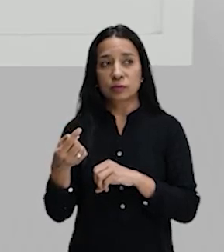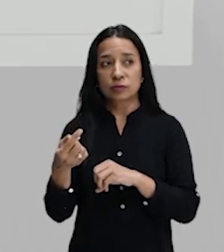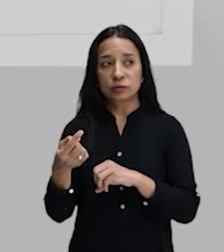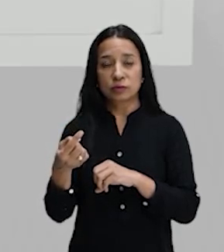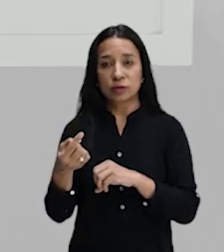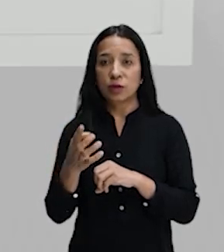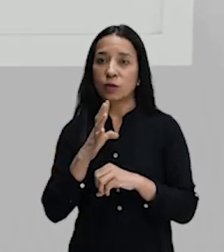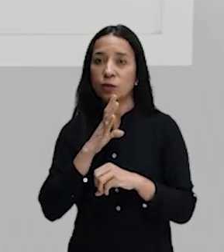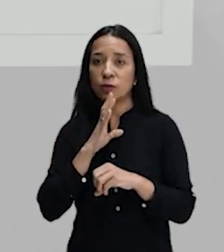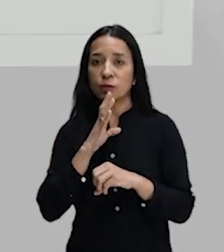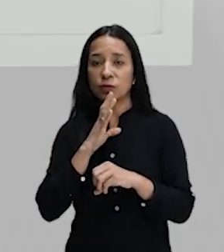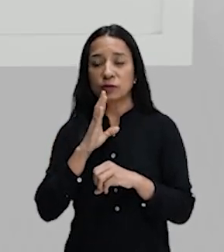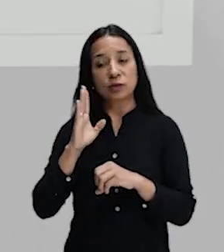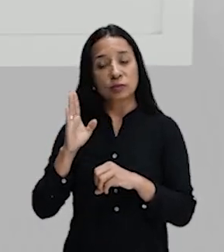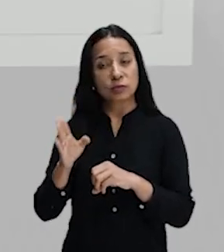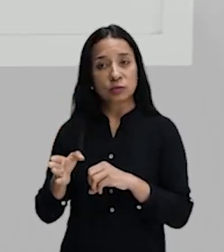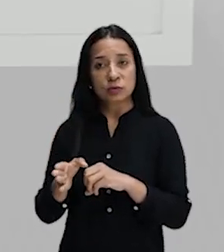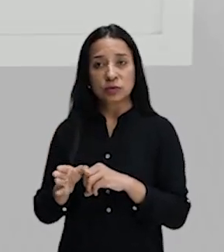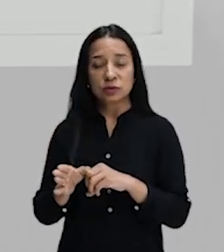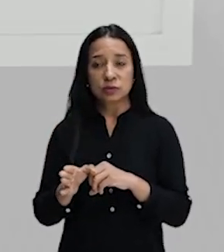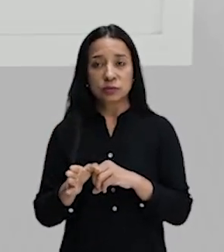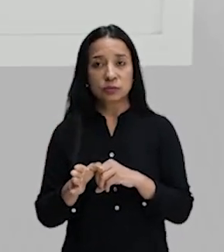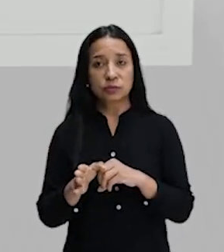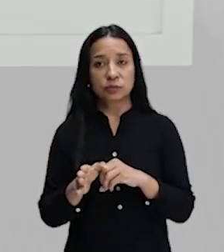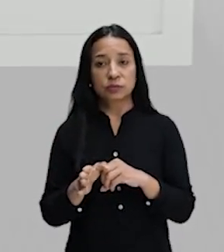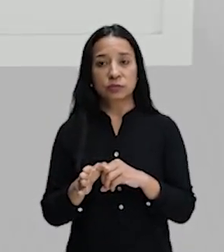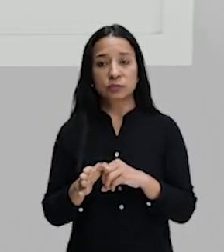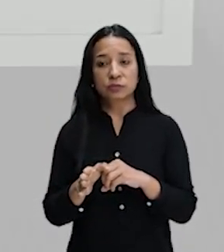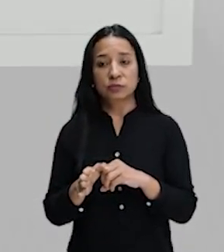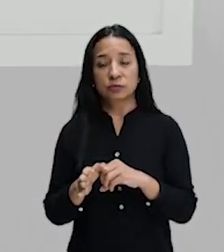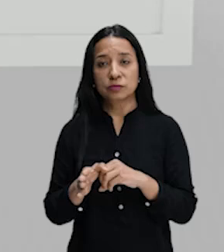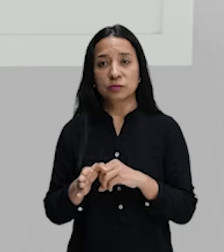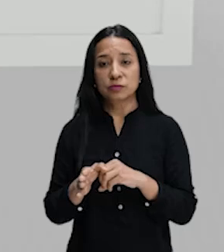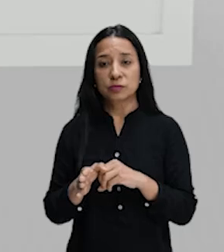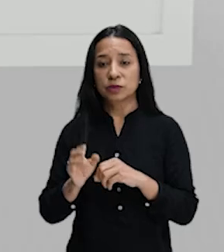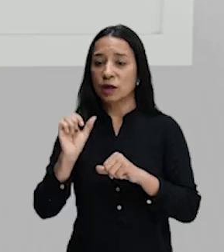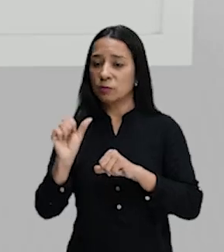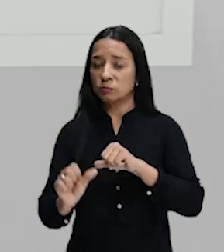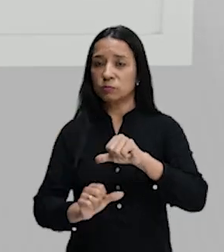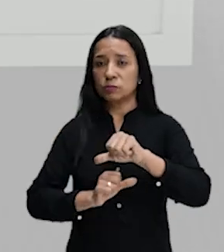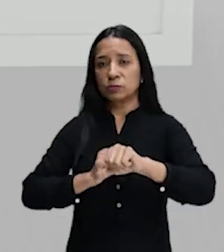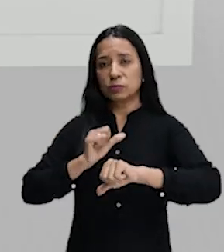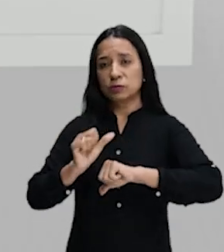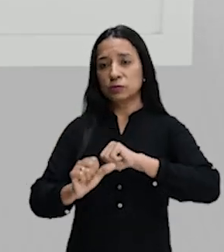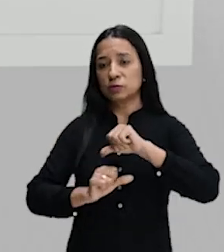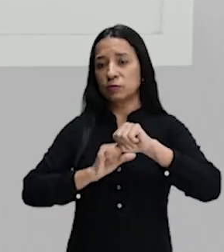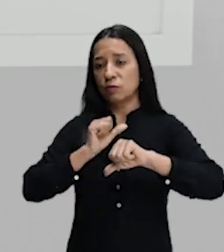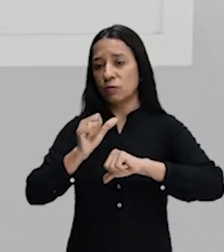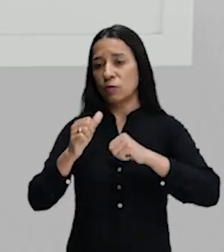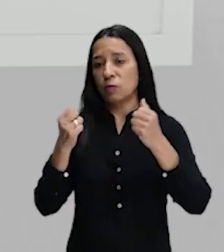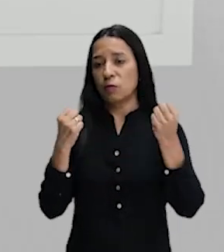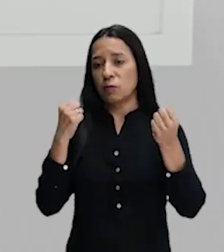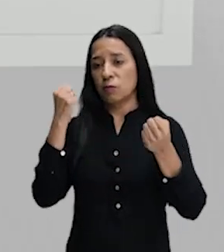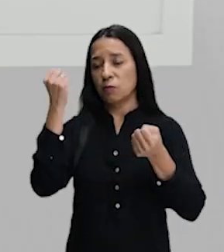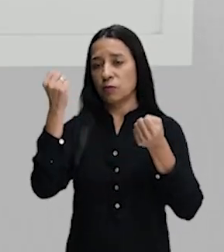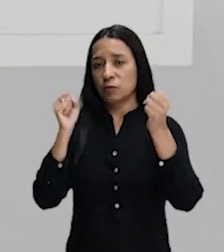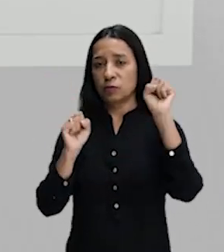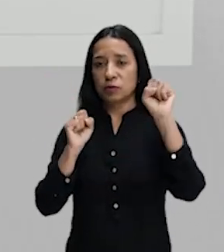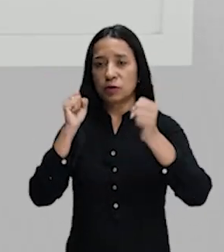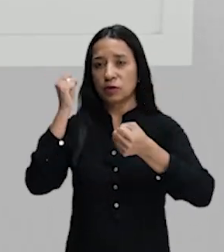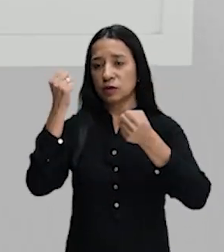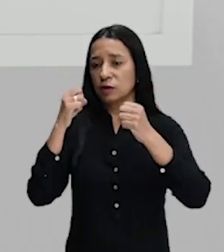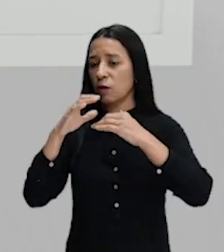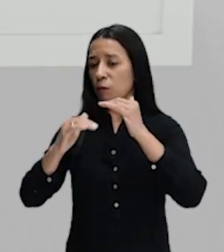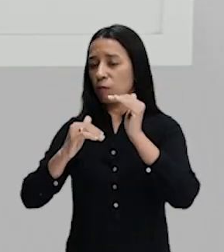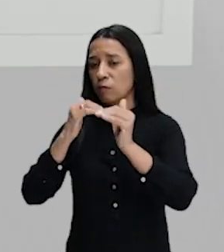ímã que nós conhecemos já é um ímã que já passou por um processo de industrialização, né? Ele